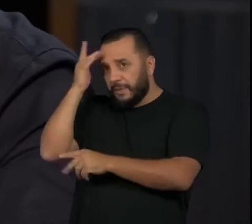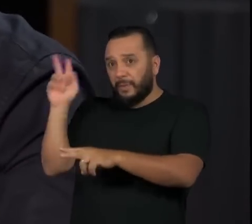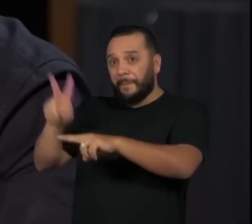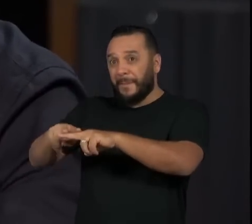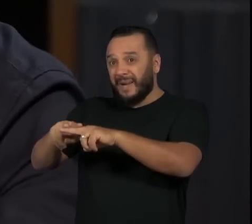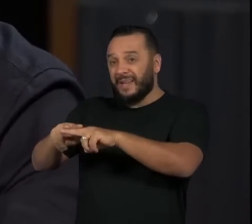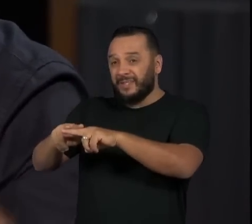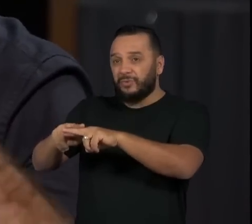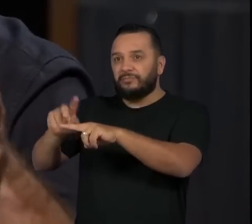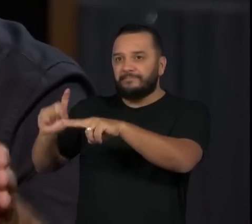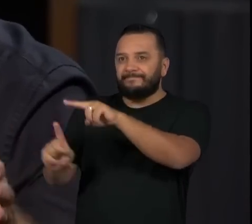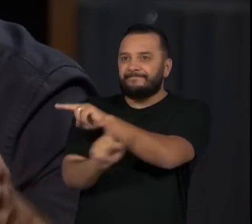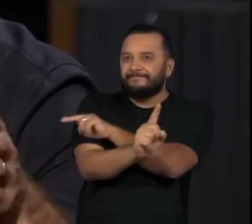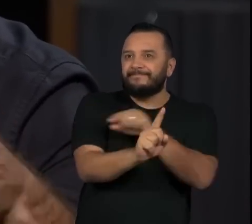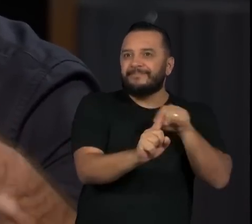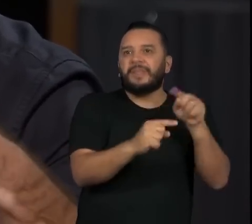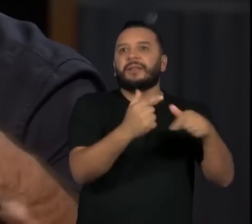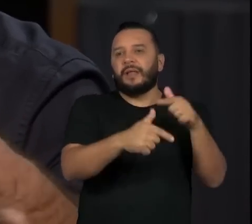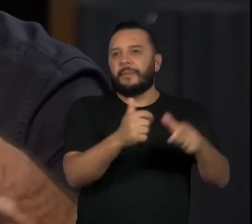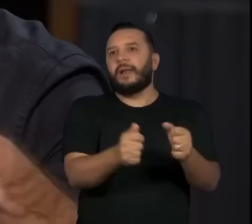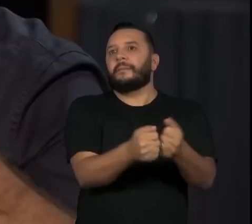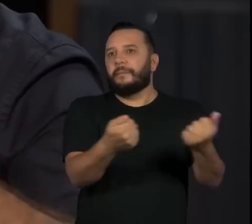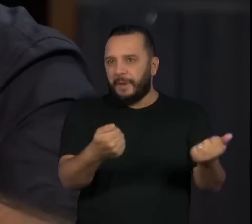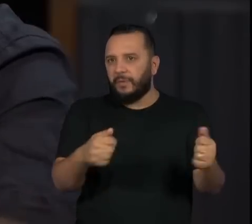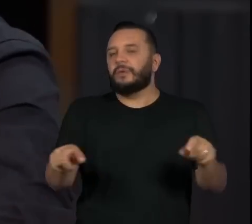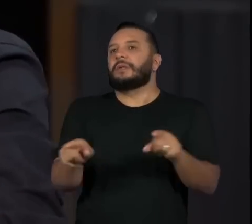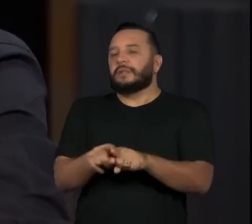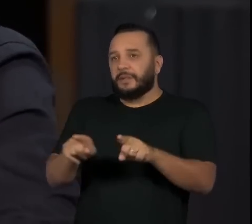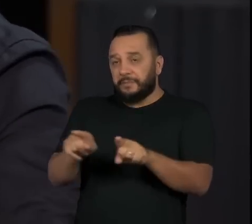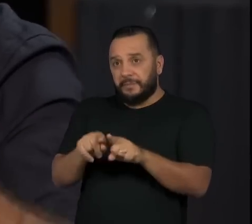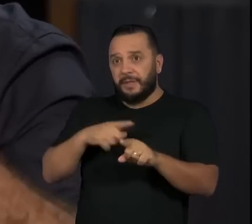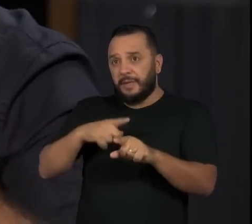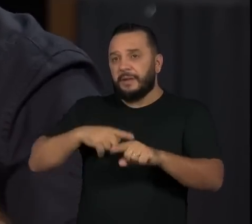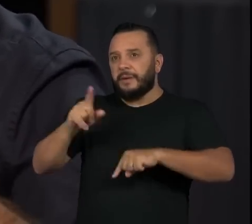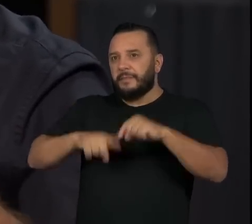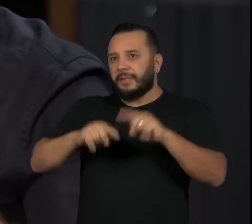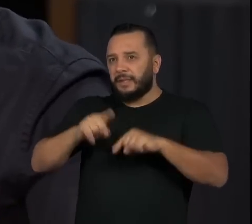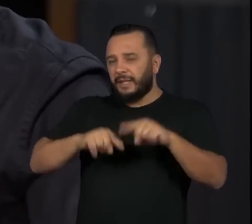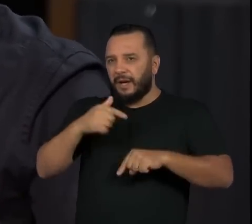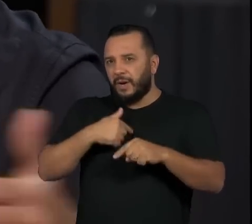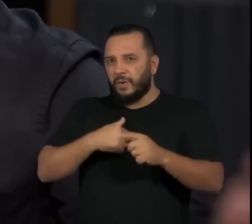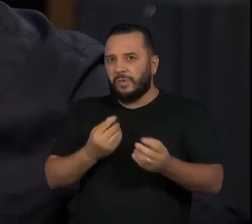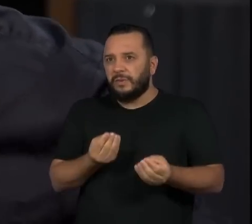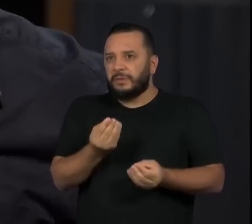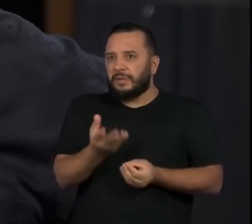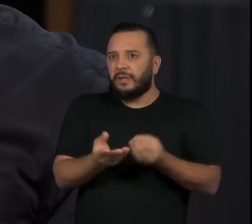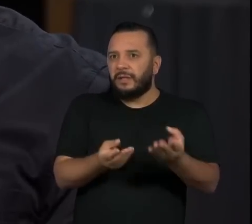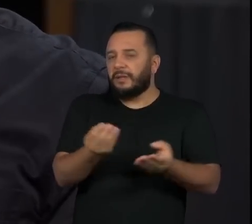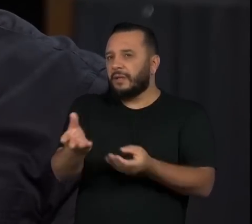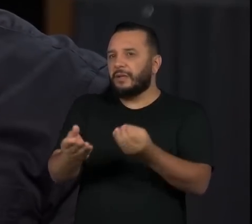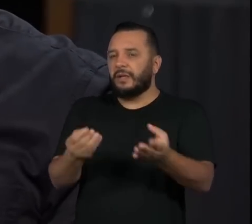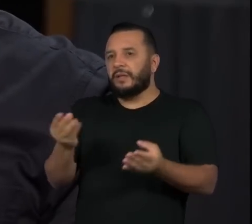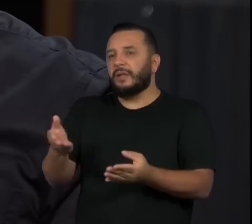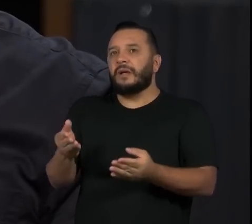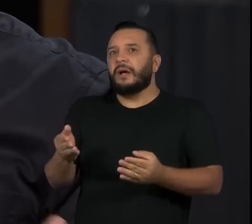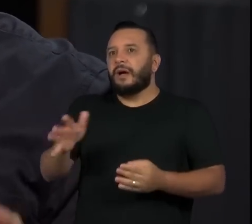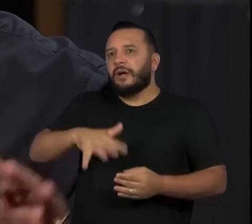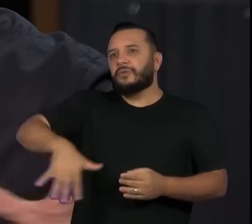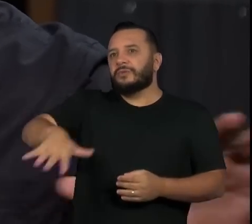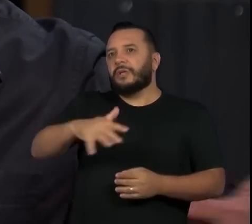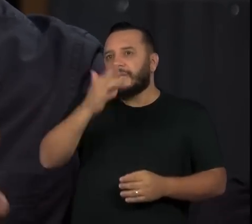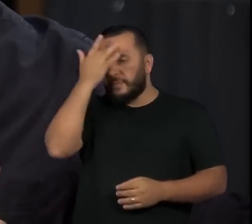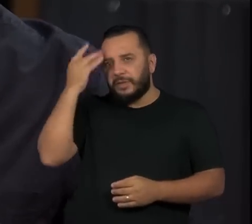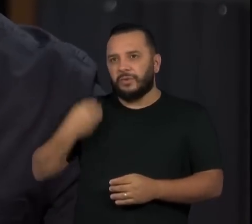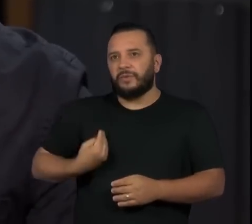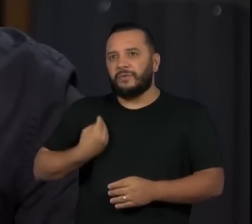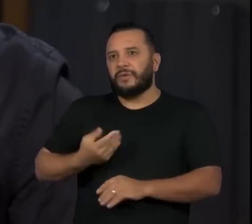e a sobra ali do que você tem de recursos vai ser usada para poder alimentar os moradores